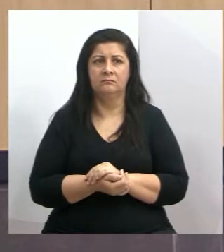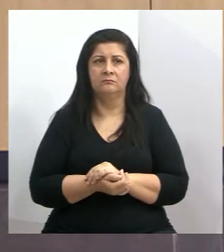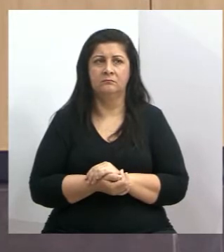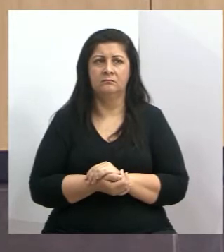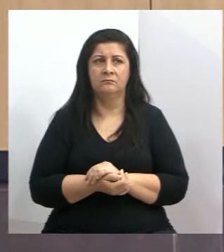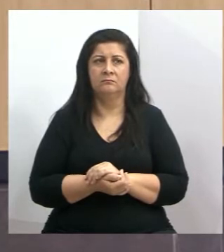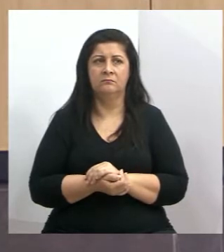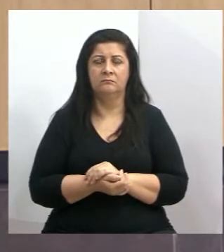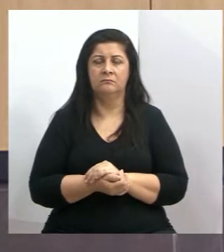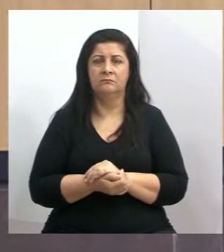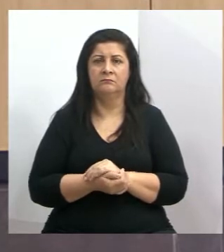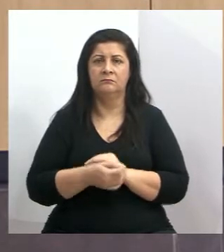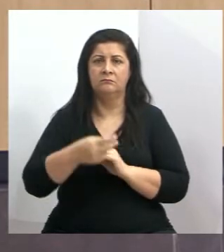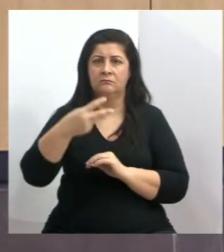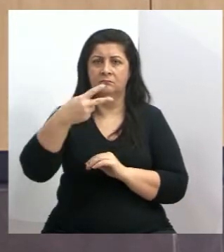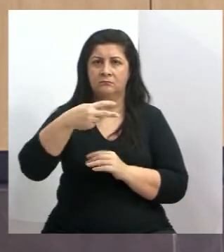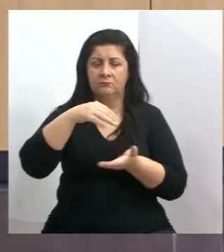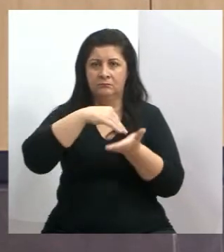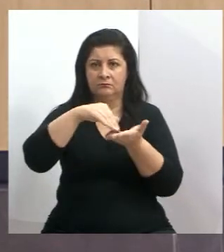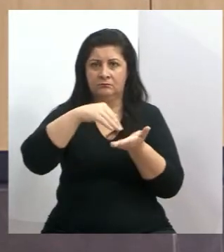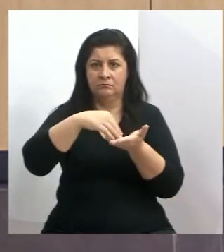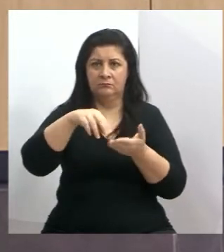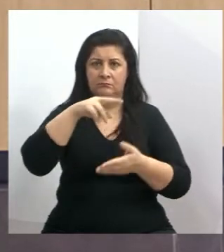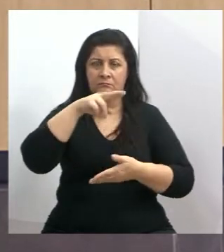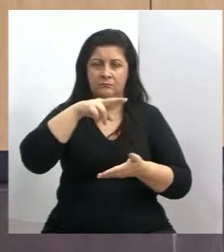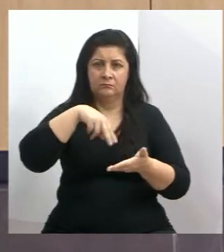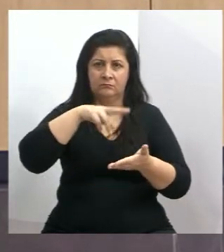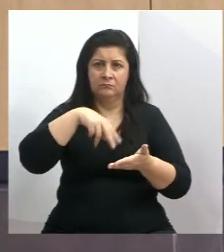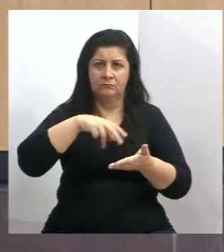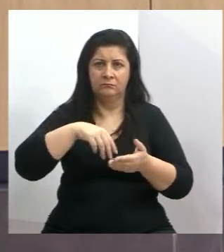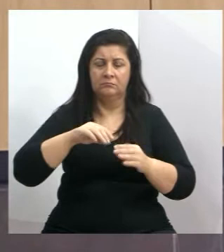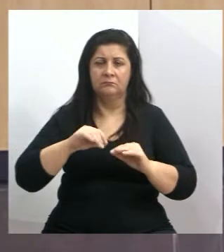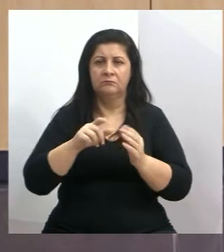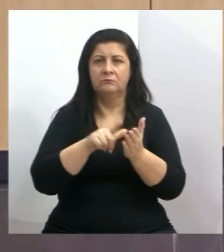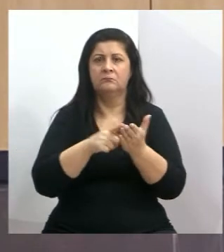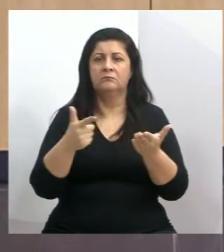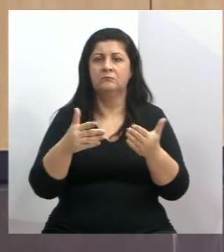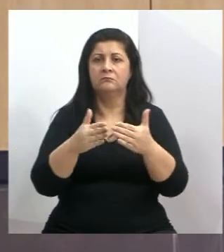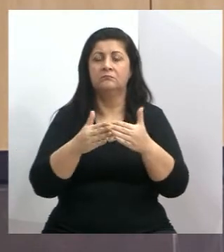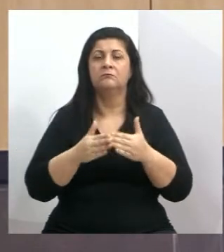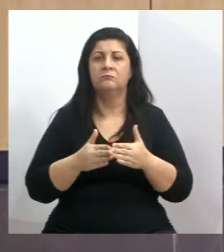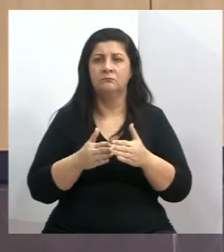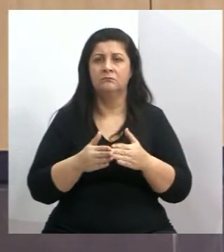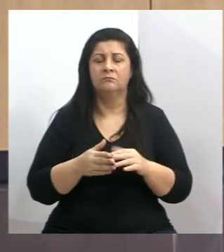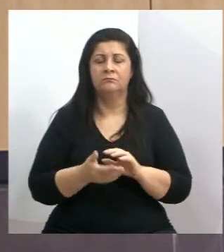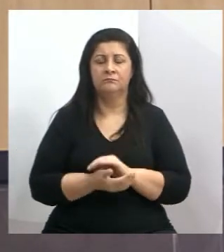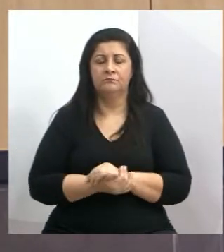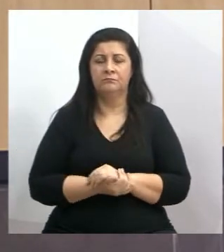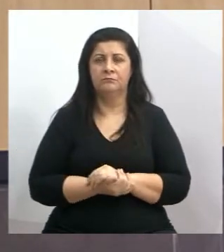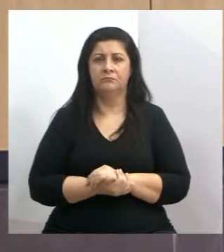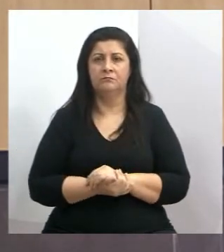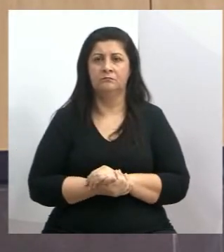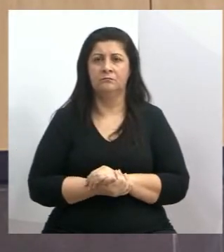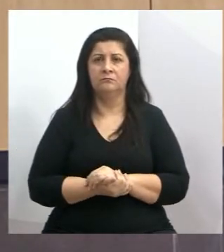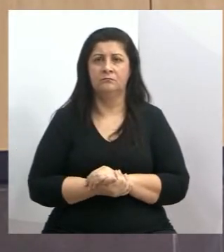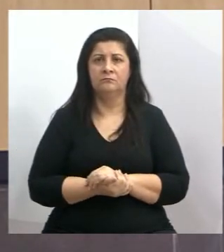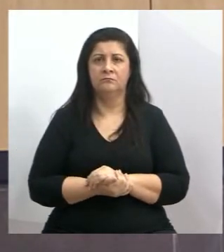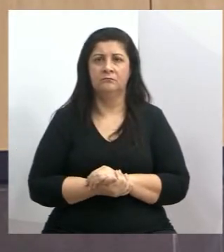e solicitar o segundo secretário que faça a leitura da síntese dos requerimentos protocolados para esta seção